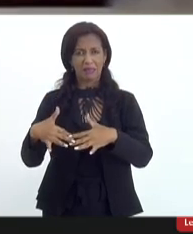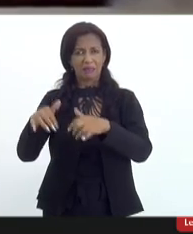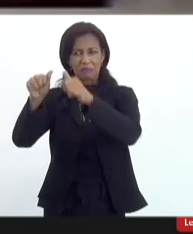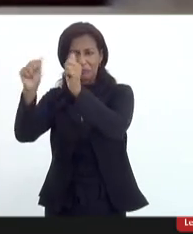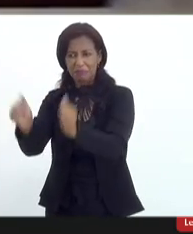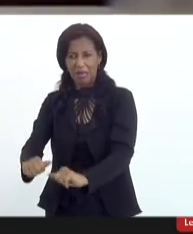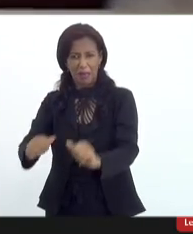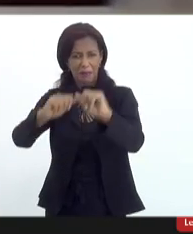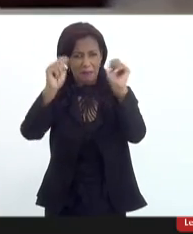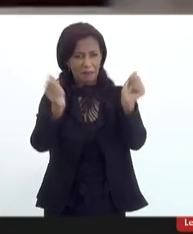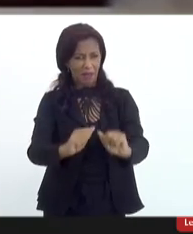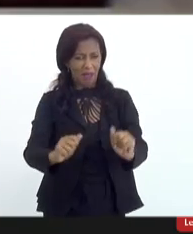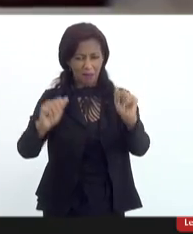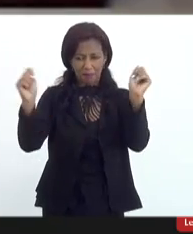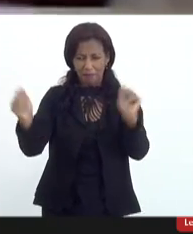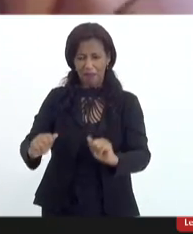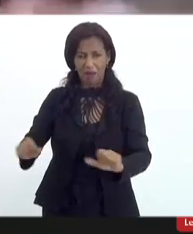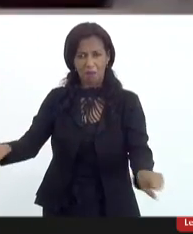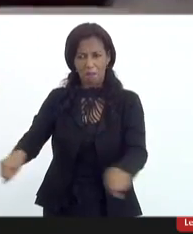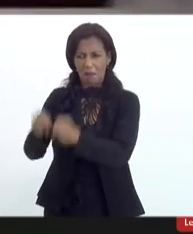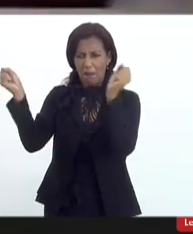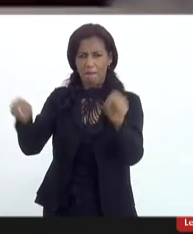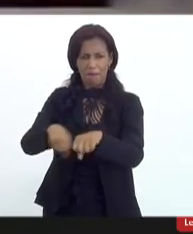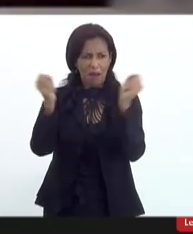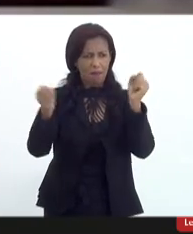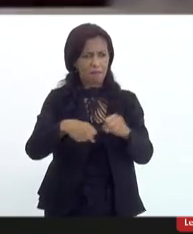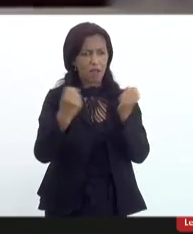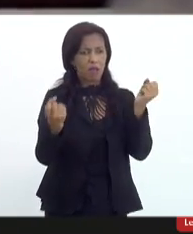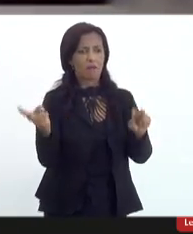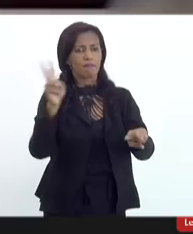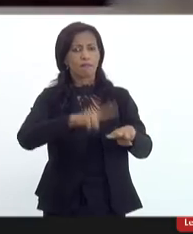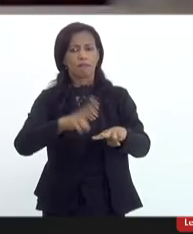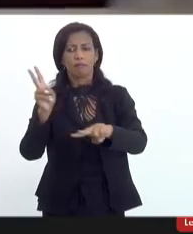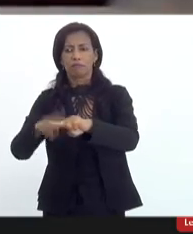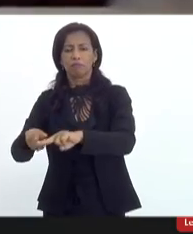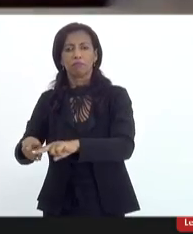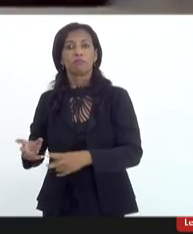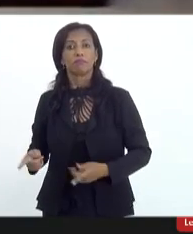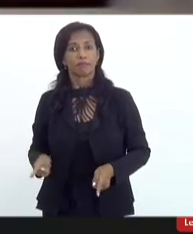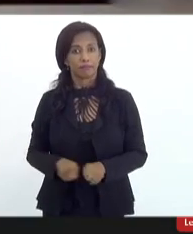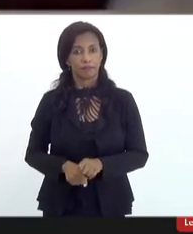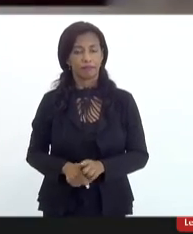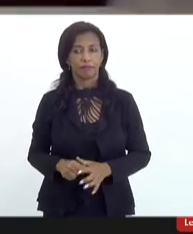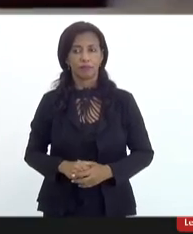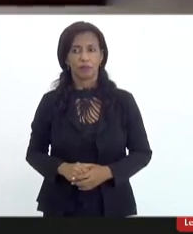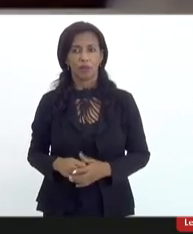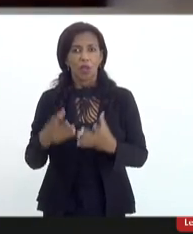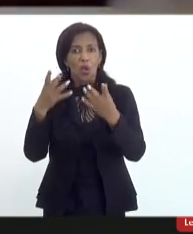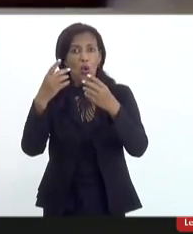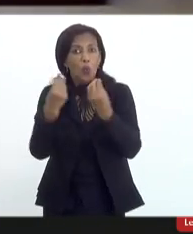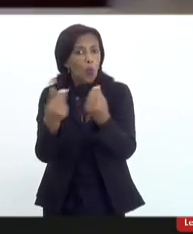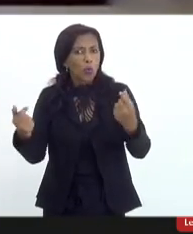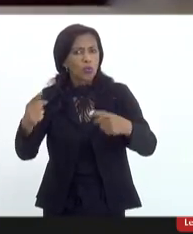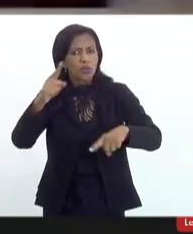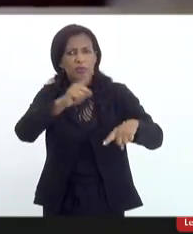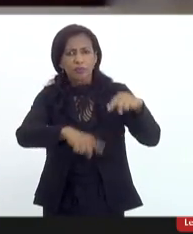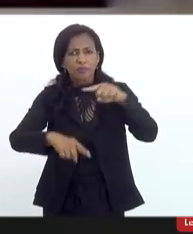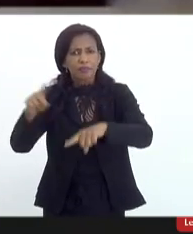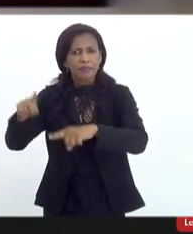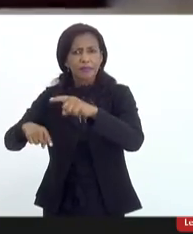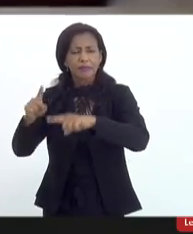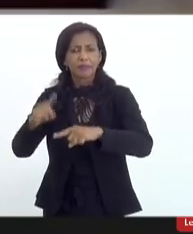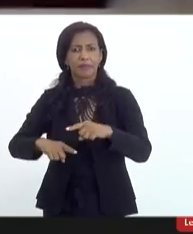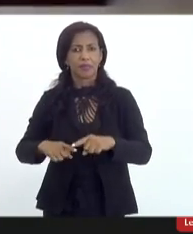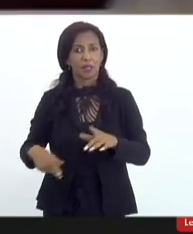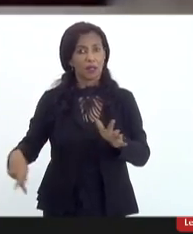religiosos sagrados foram destruídos e apreendidos pelas forças policiais. Muitos desses objetos,